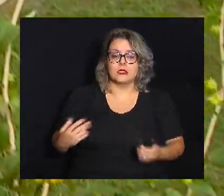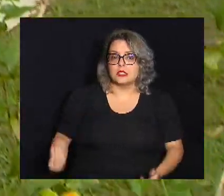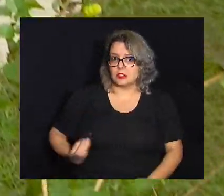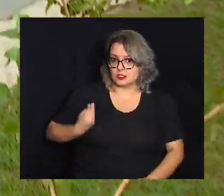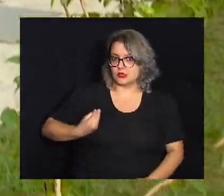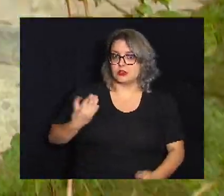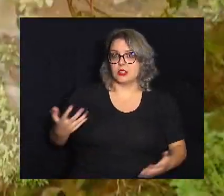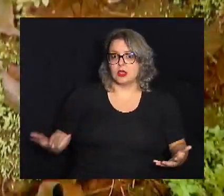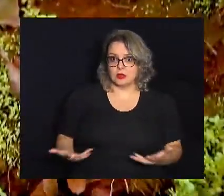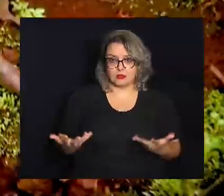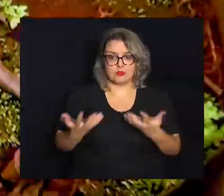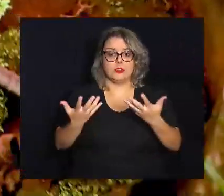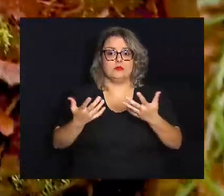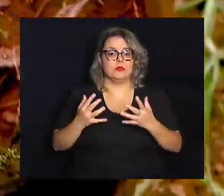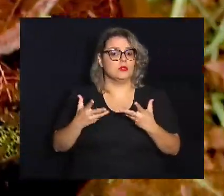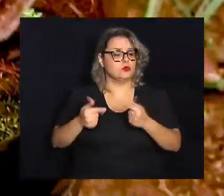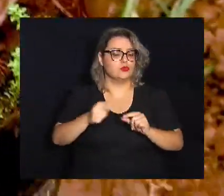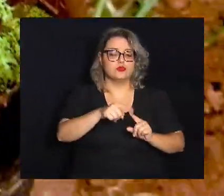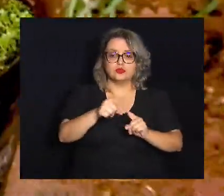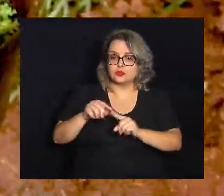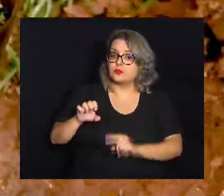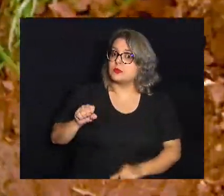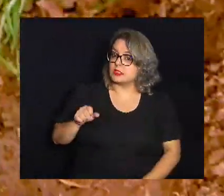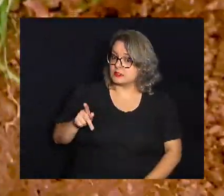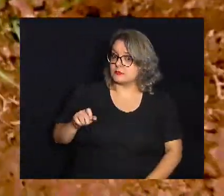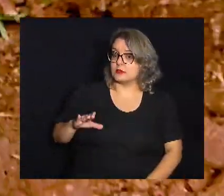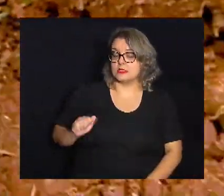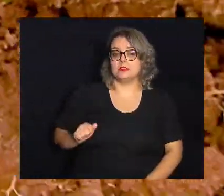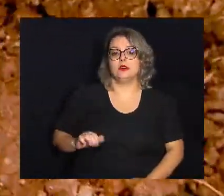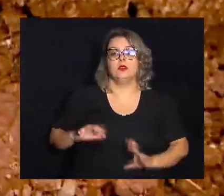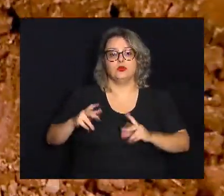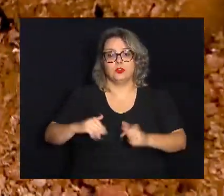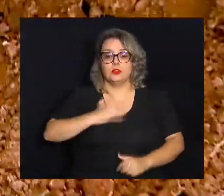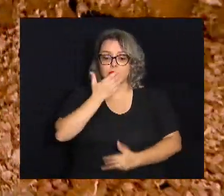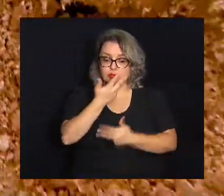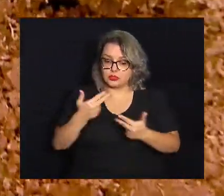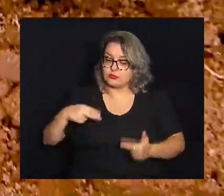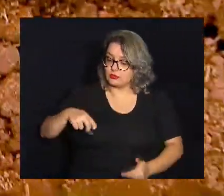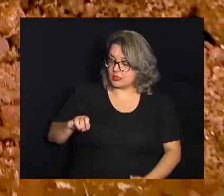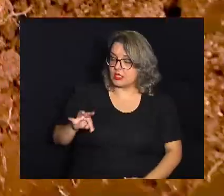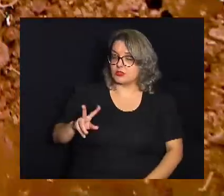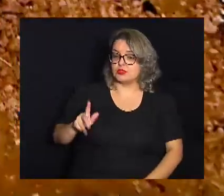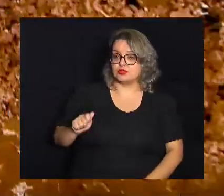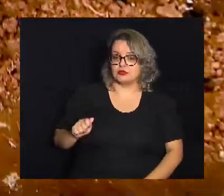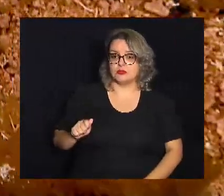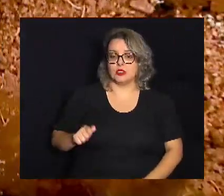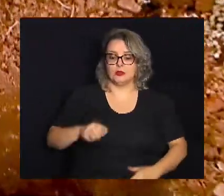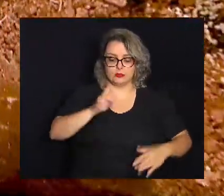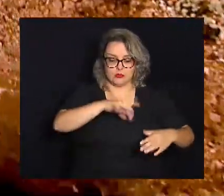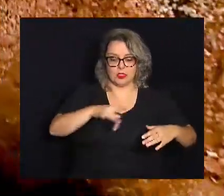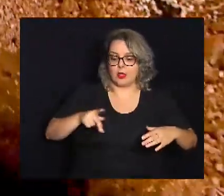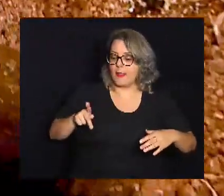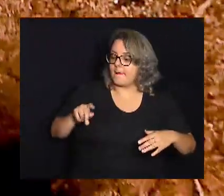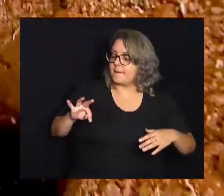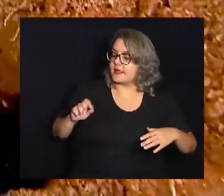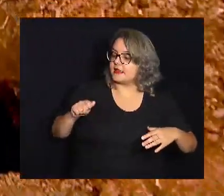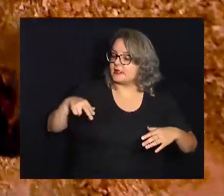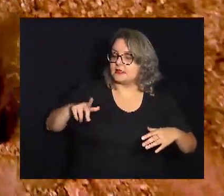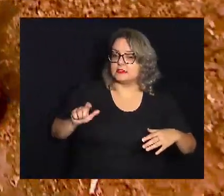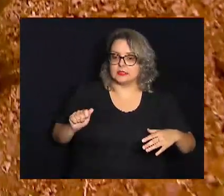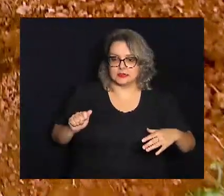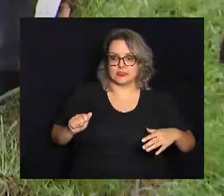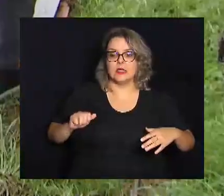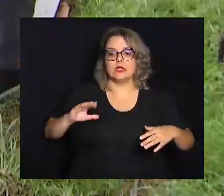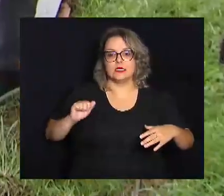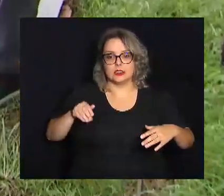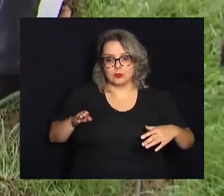de todas as espécies. As espécies são todas frutíferas nativas. Foram plantadas mudas de pitanga, cambuí,